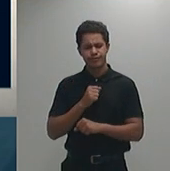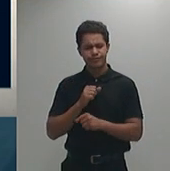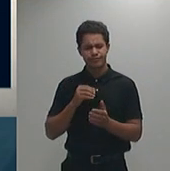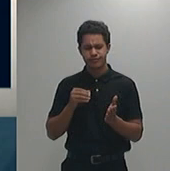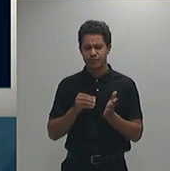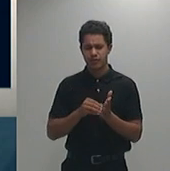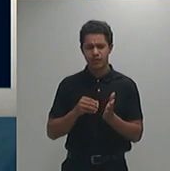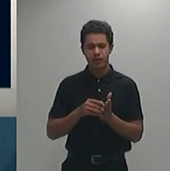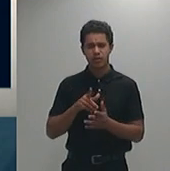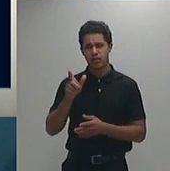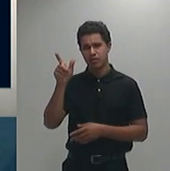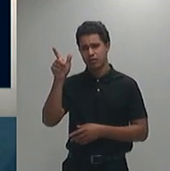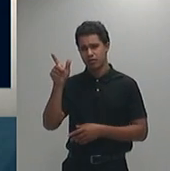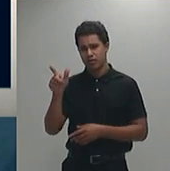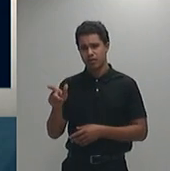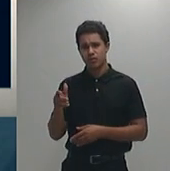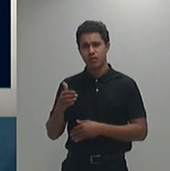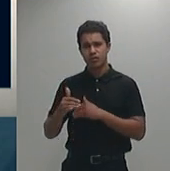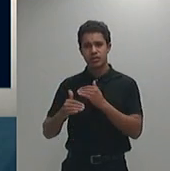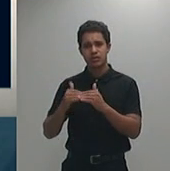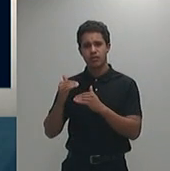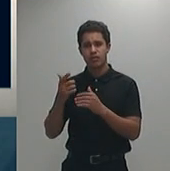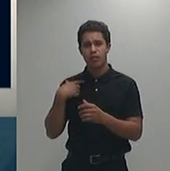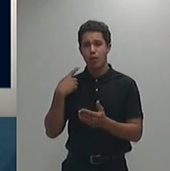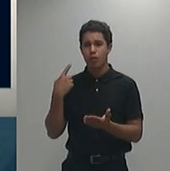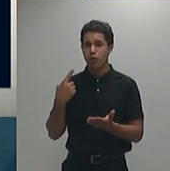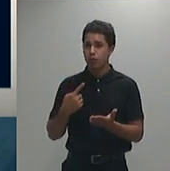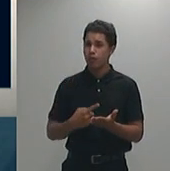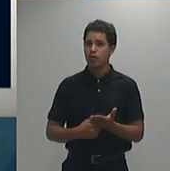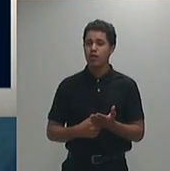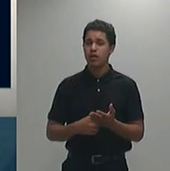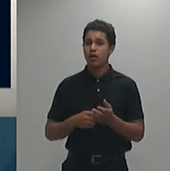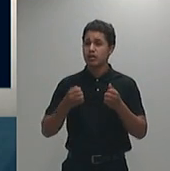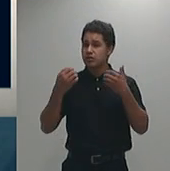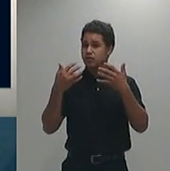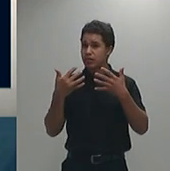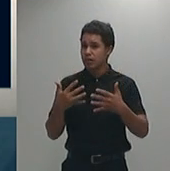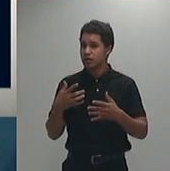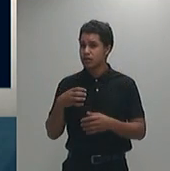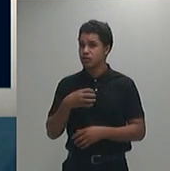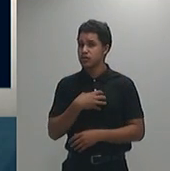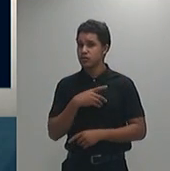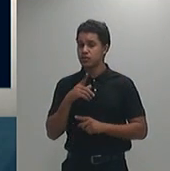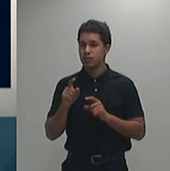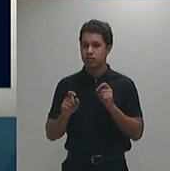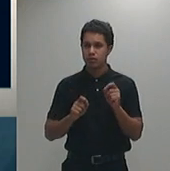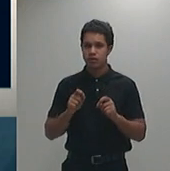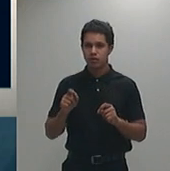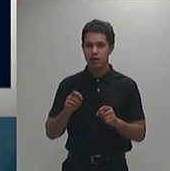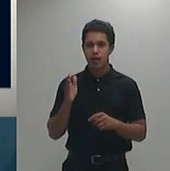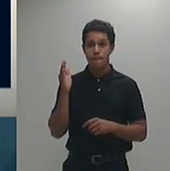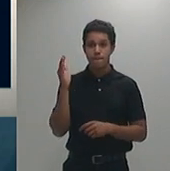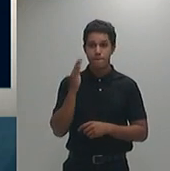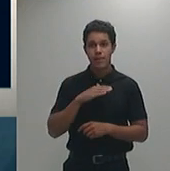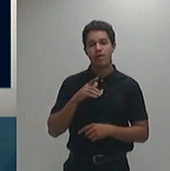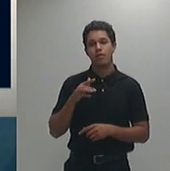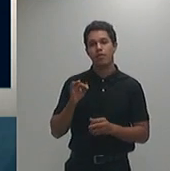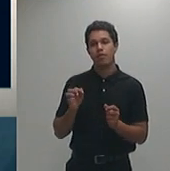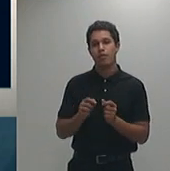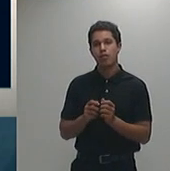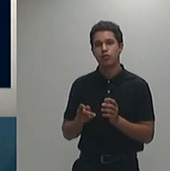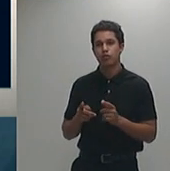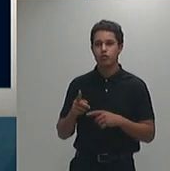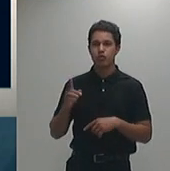o autor desenvolveu o modo pontual fundamentação no sentido de que mal feridos os dispositivos legais